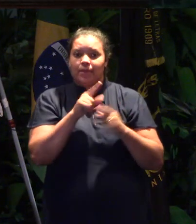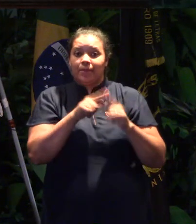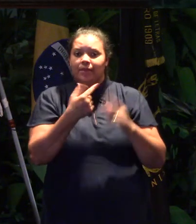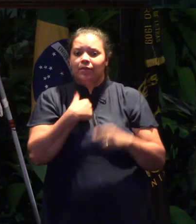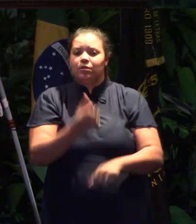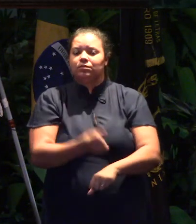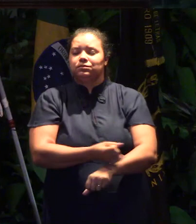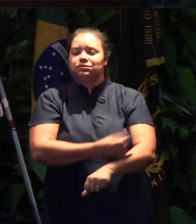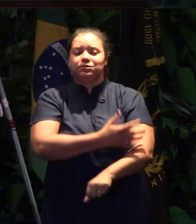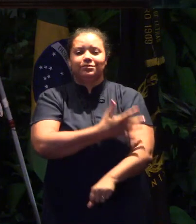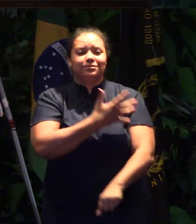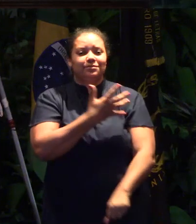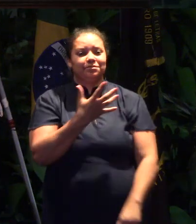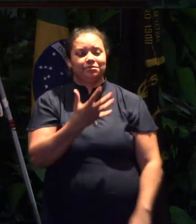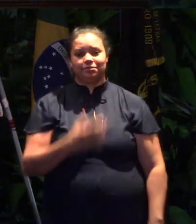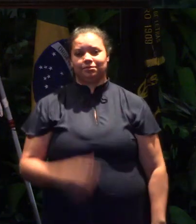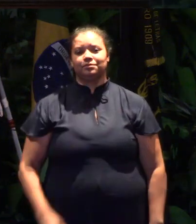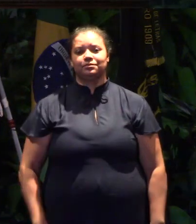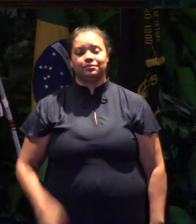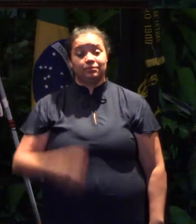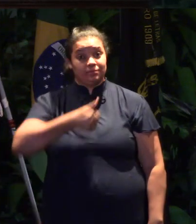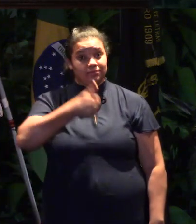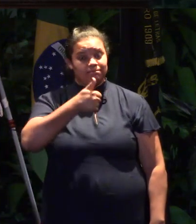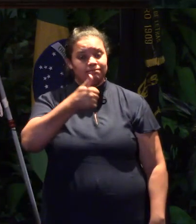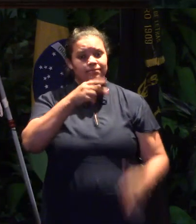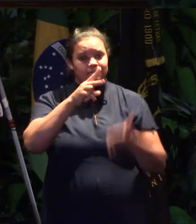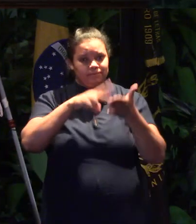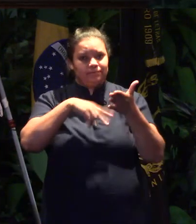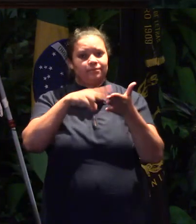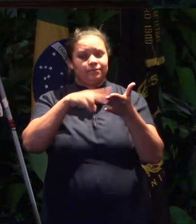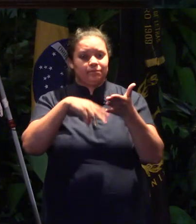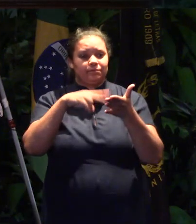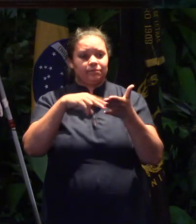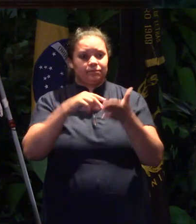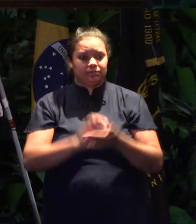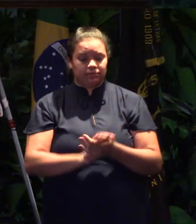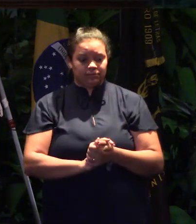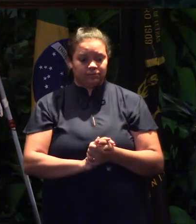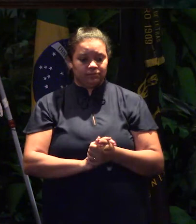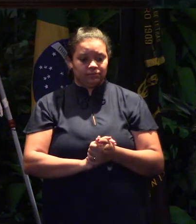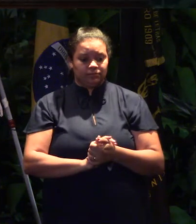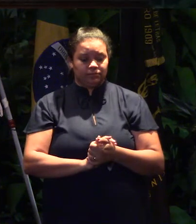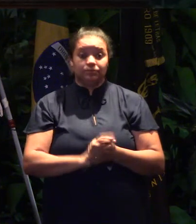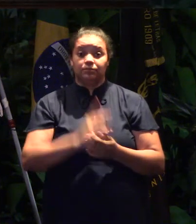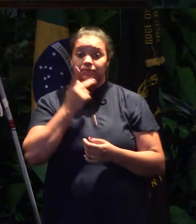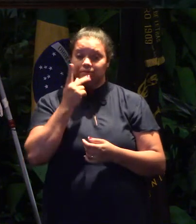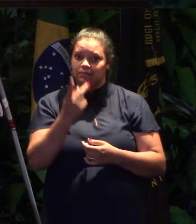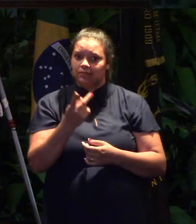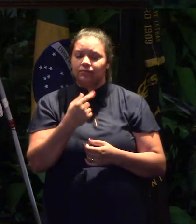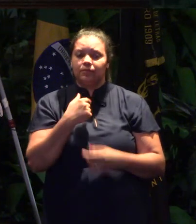emocionei aqui já com a primeira leitura. E vou te falar que me senti